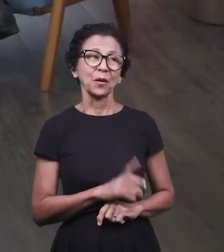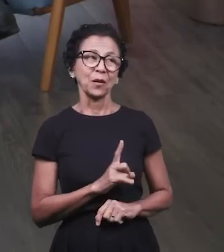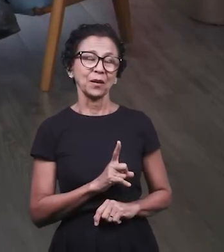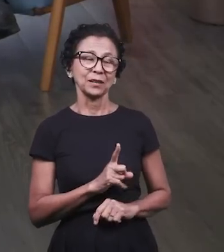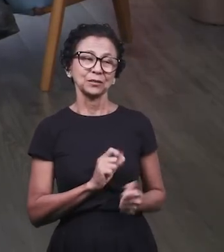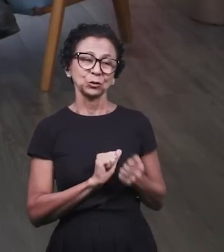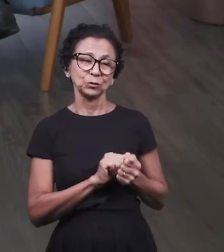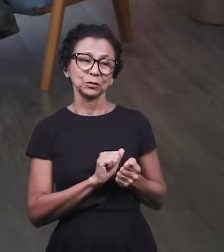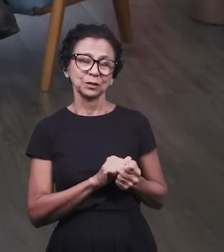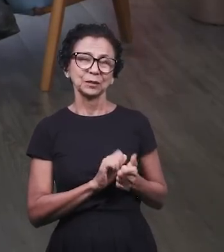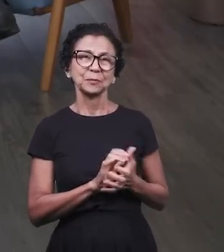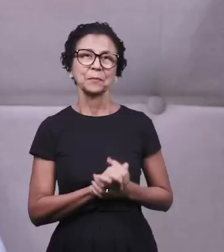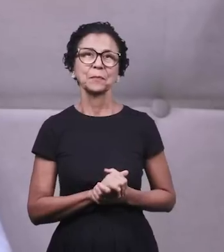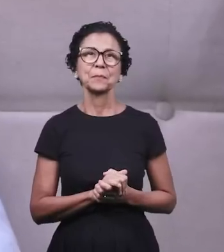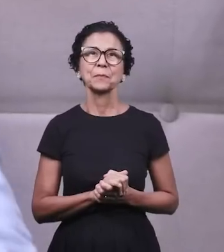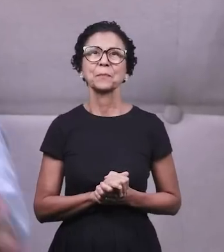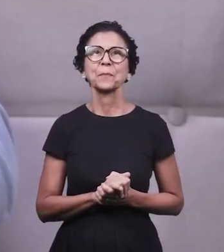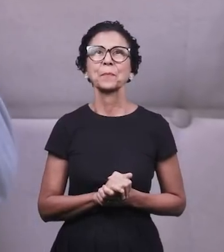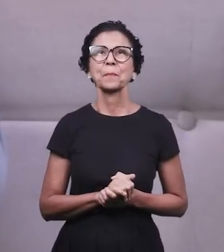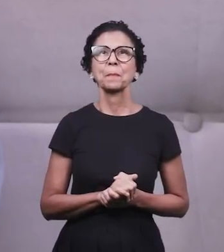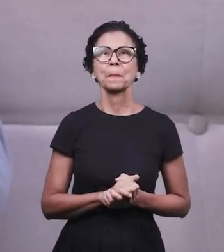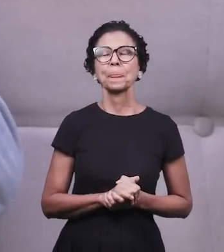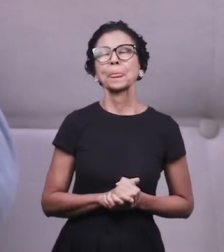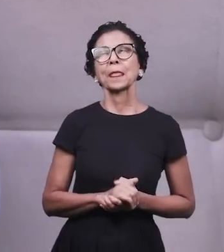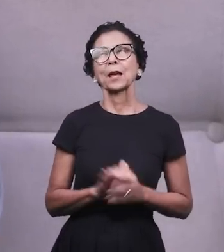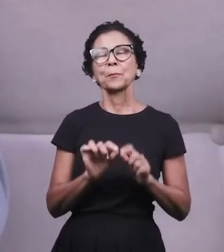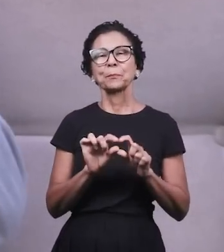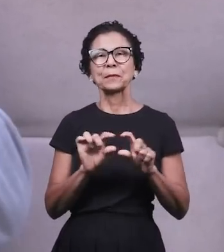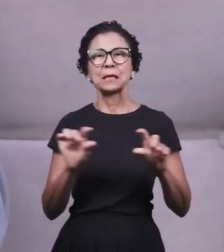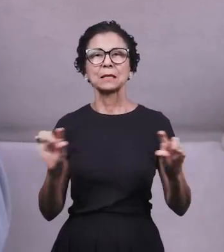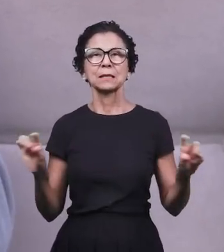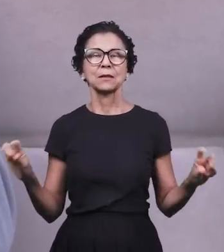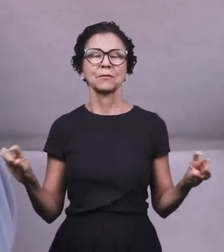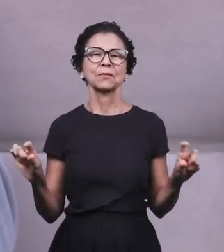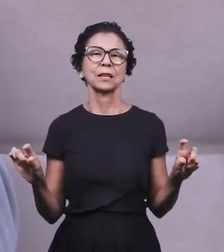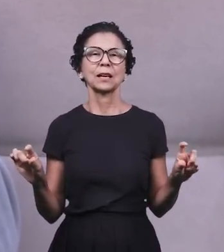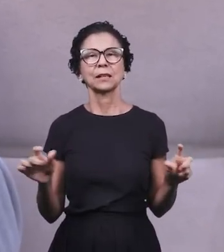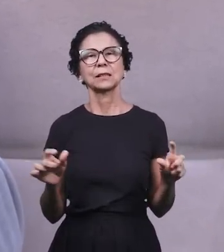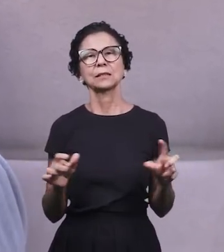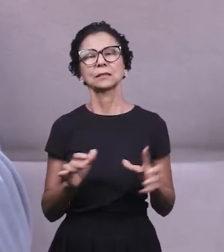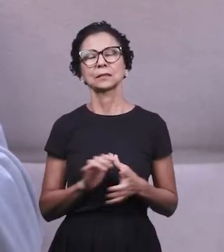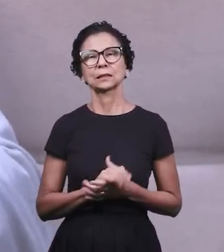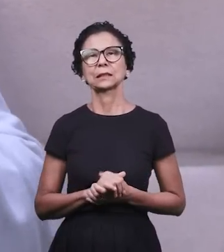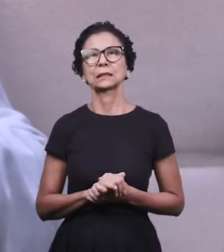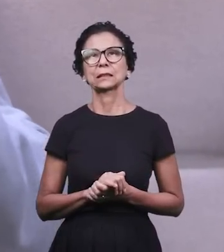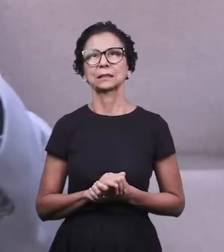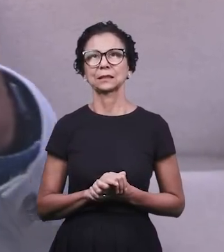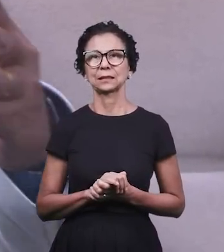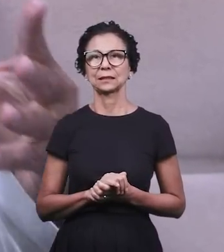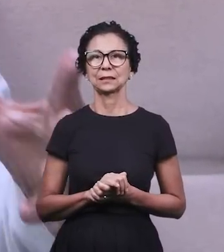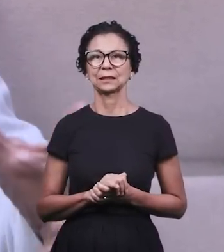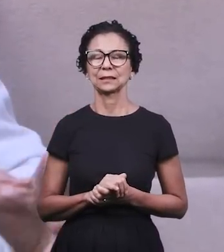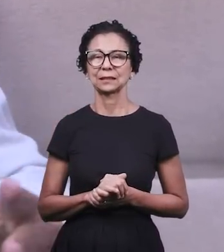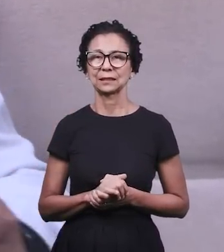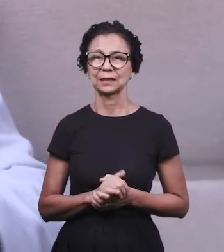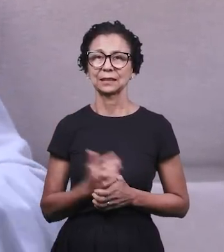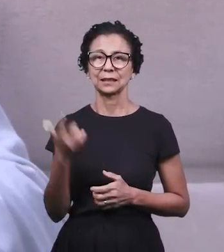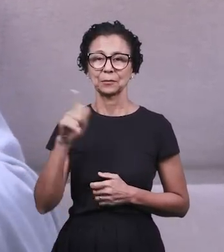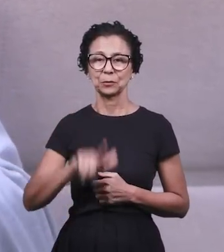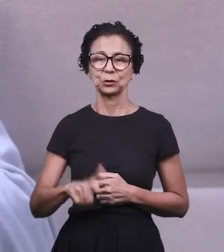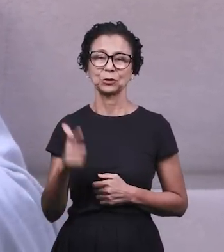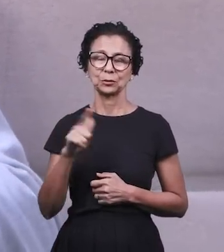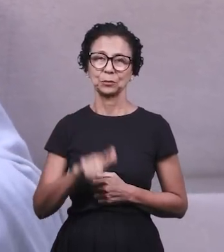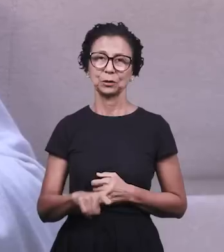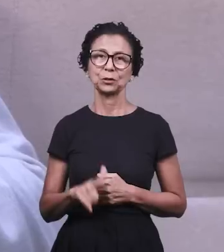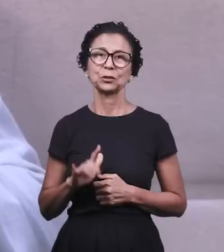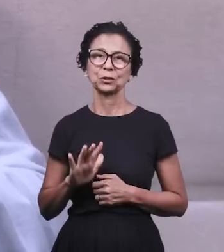trabalhar juntos. Né? Tá certo. Bem, é uma expressão, ele está sempre reforçando, repetindo a mesma coisa,